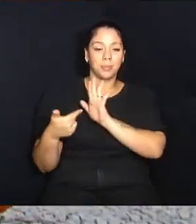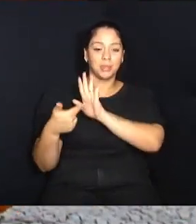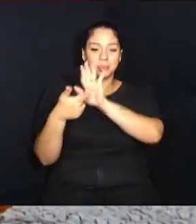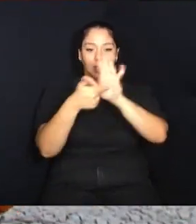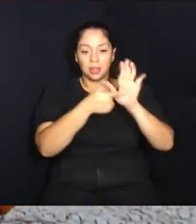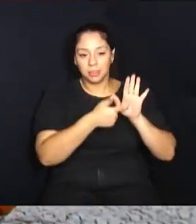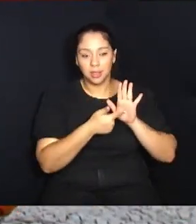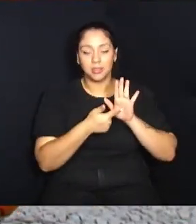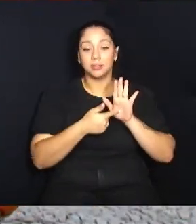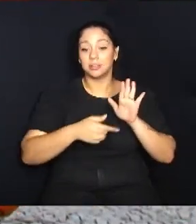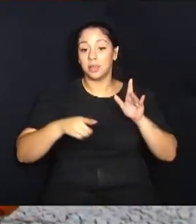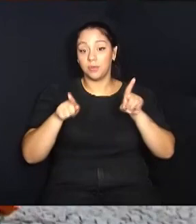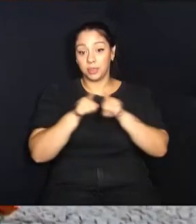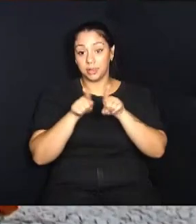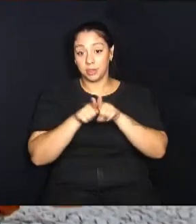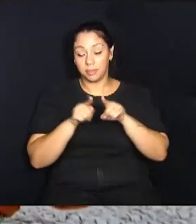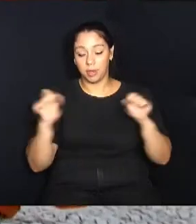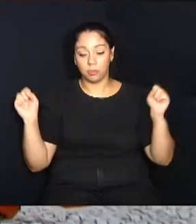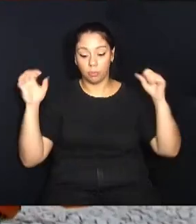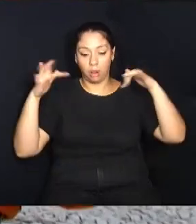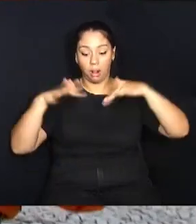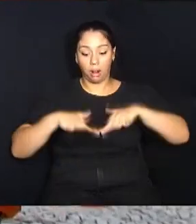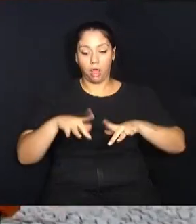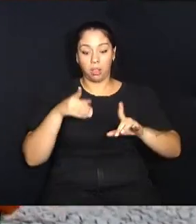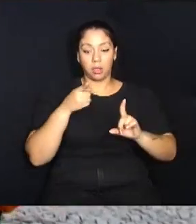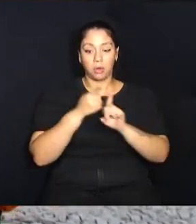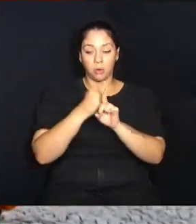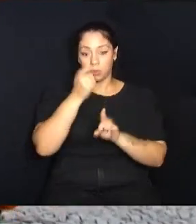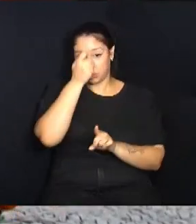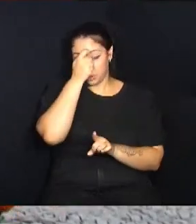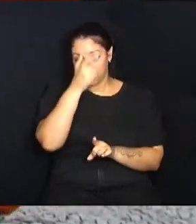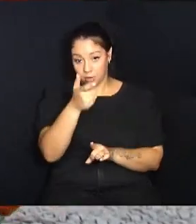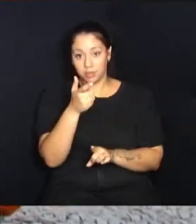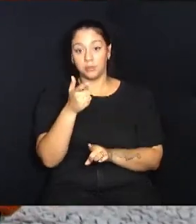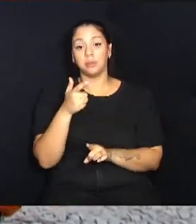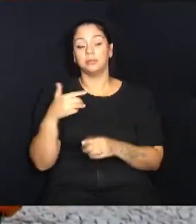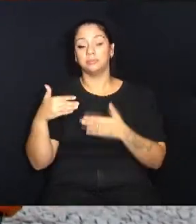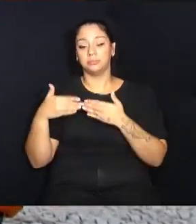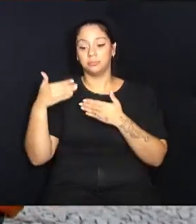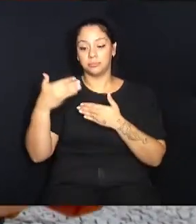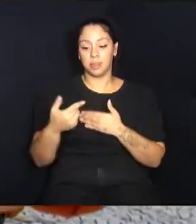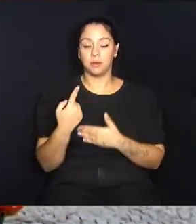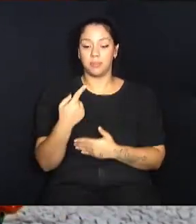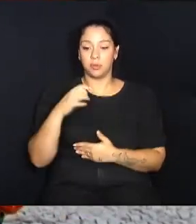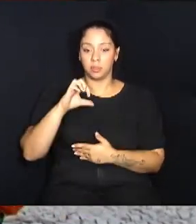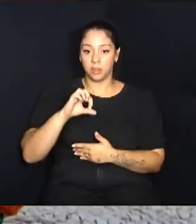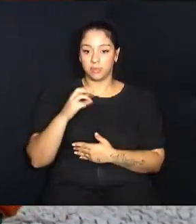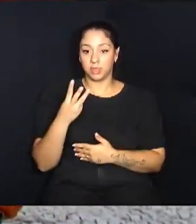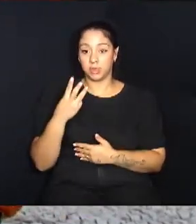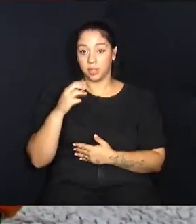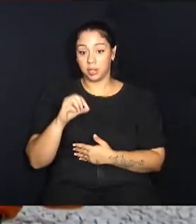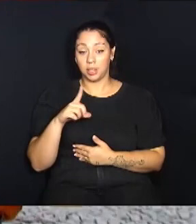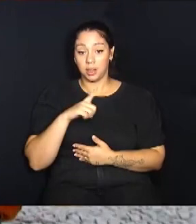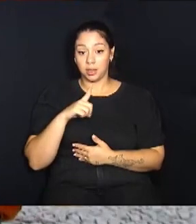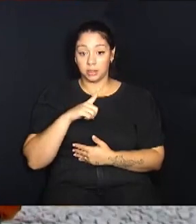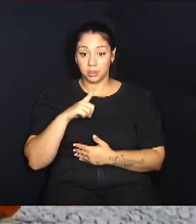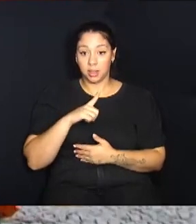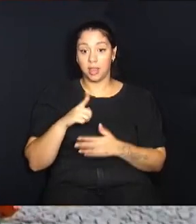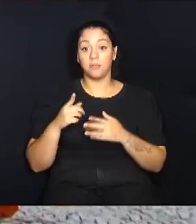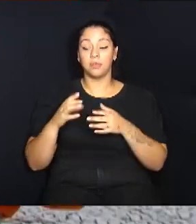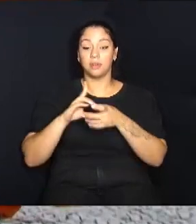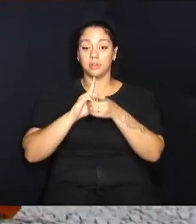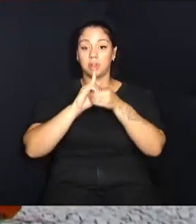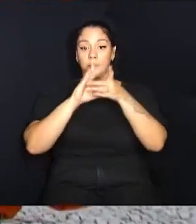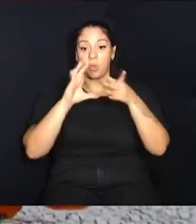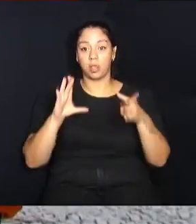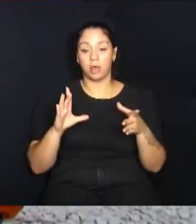de encontros culturais. Por volta da década de 30, o país passou por um processo chamado de democracia racial,